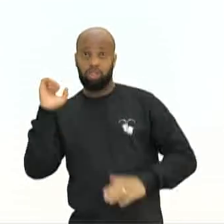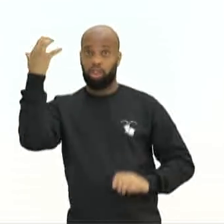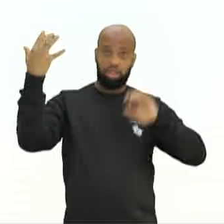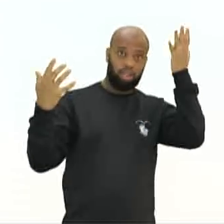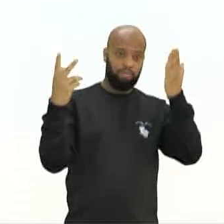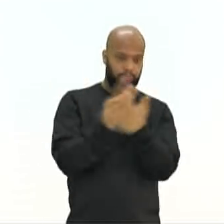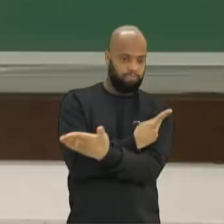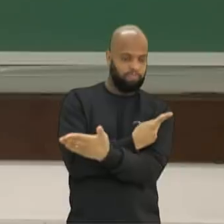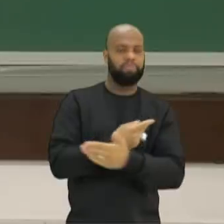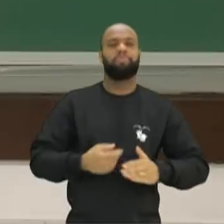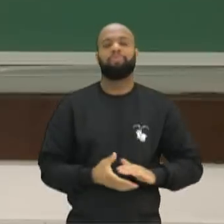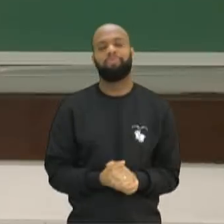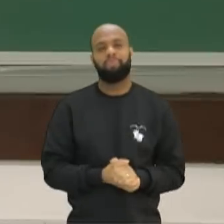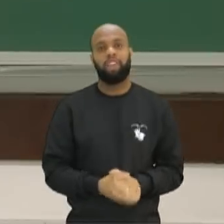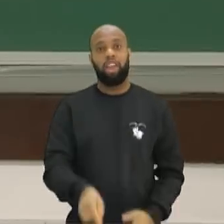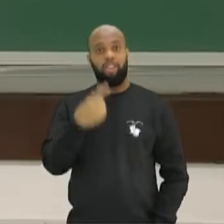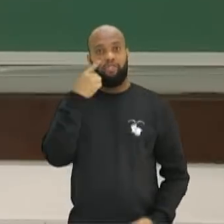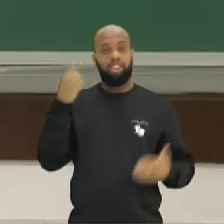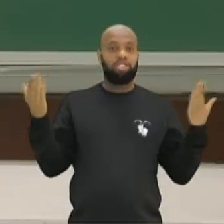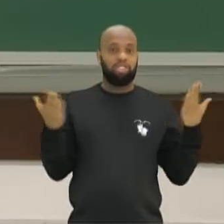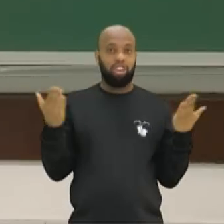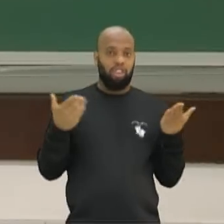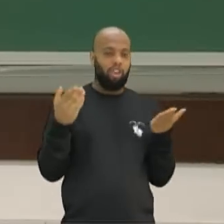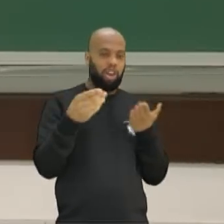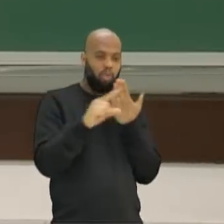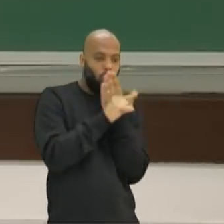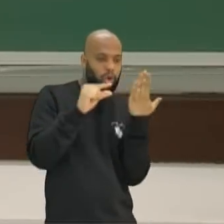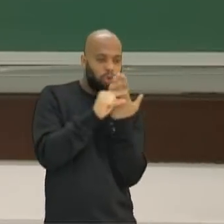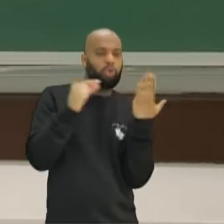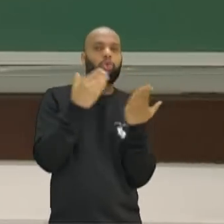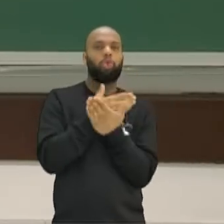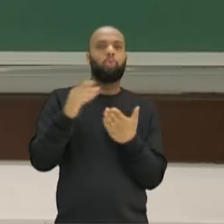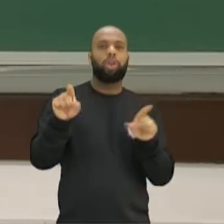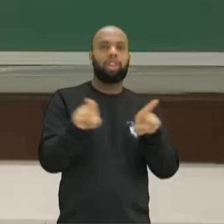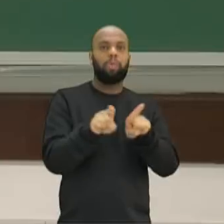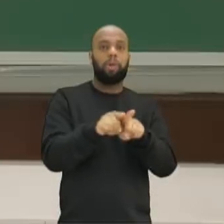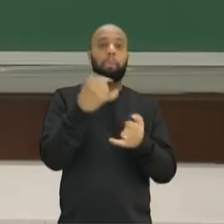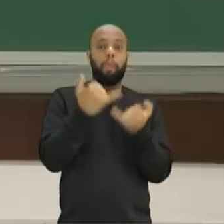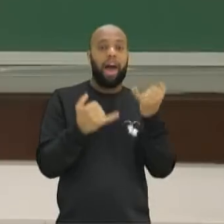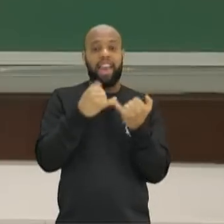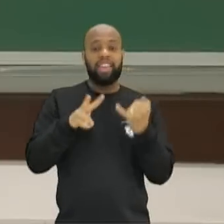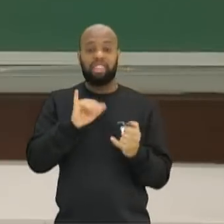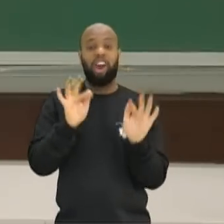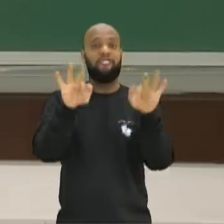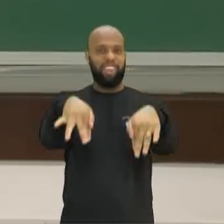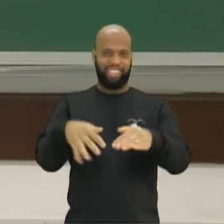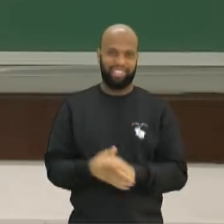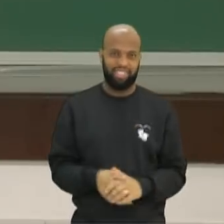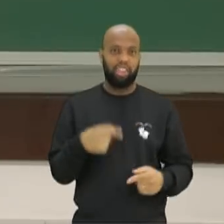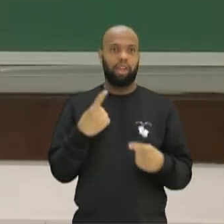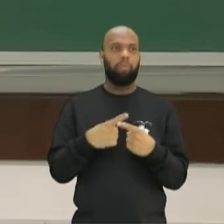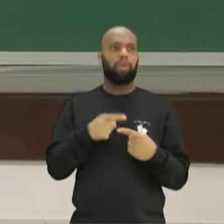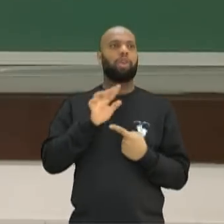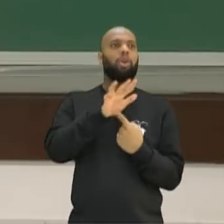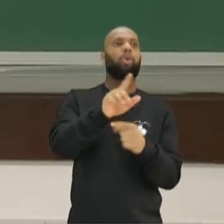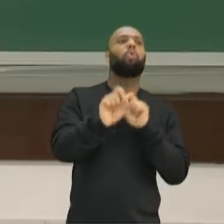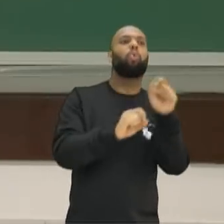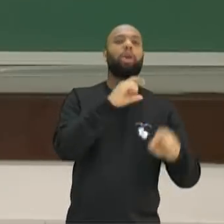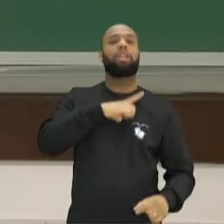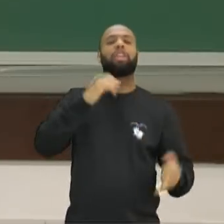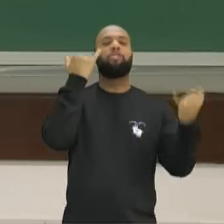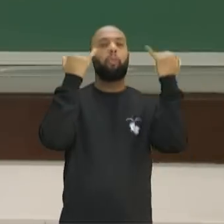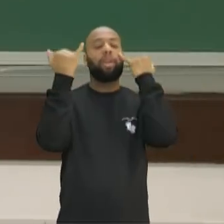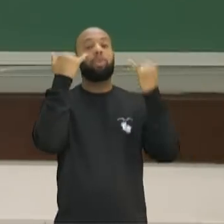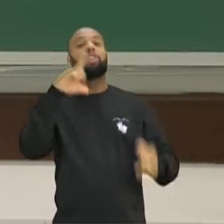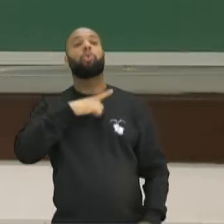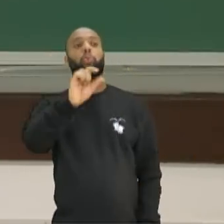aconteçam. Olha como o autor ele começa a encerrar esta reportagem, trazendo o que de